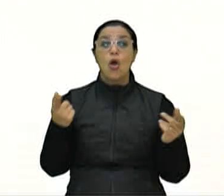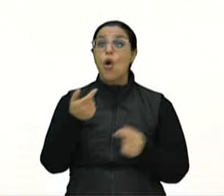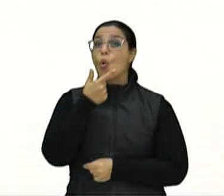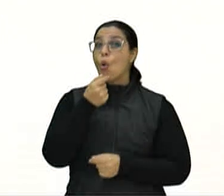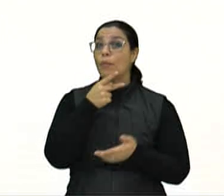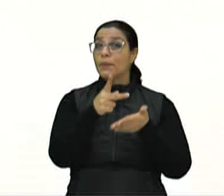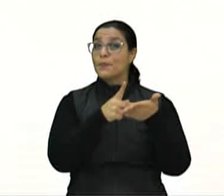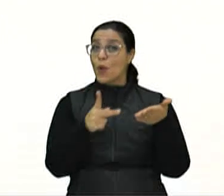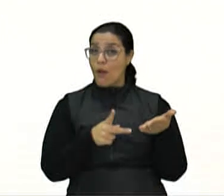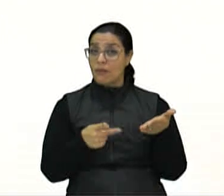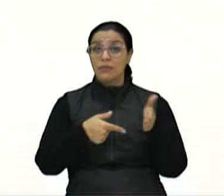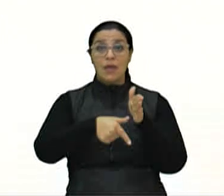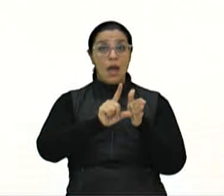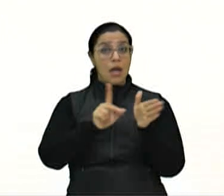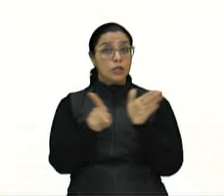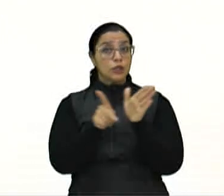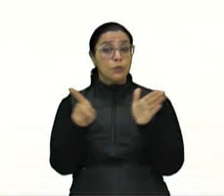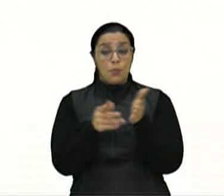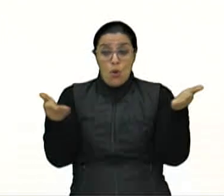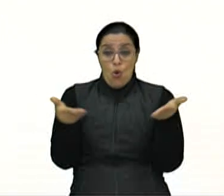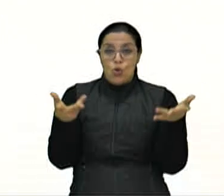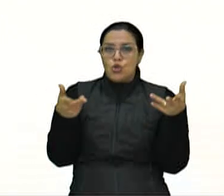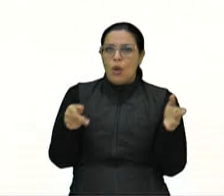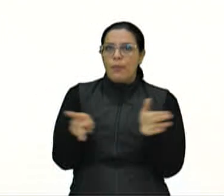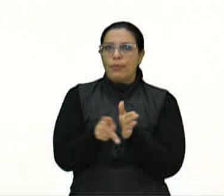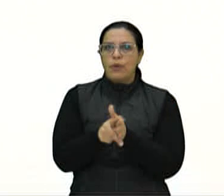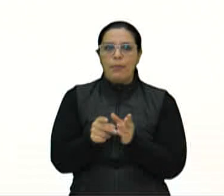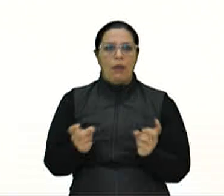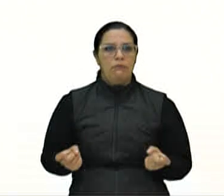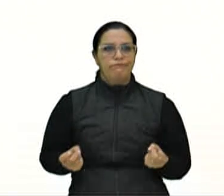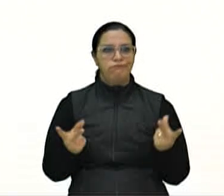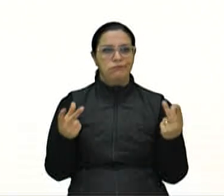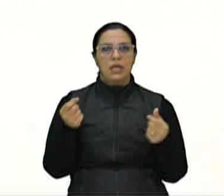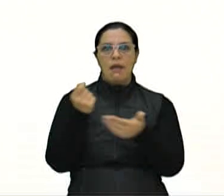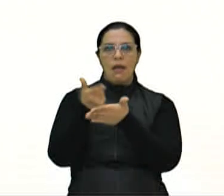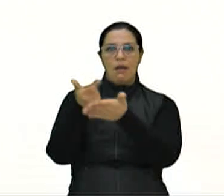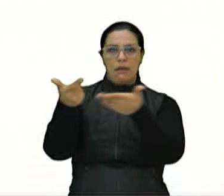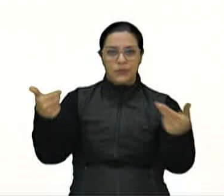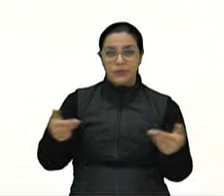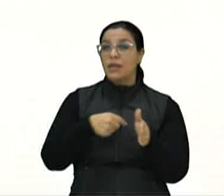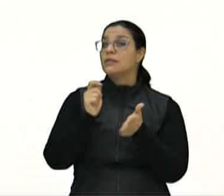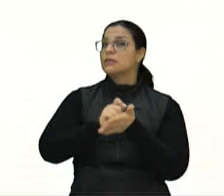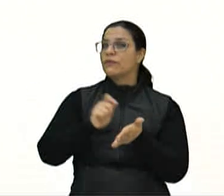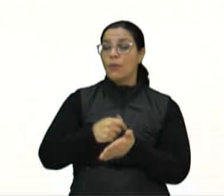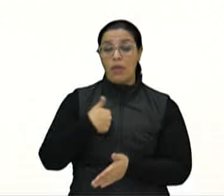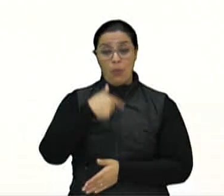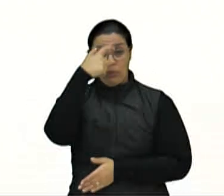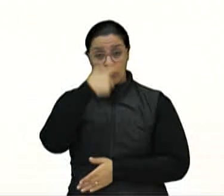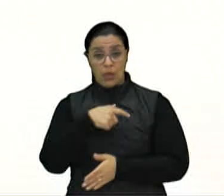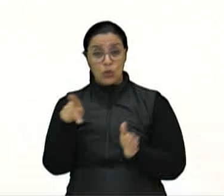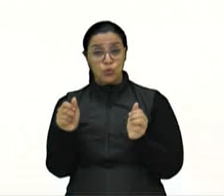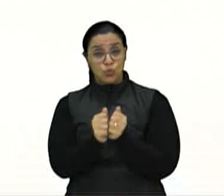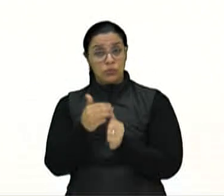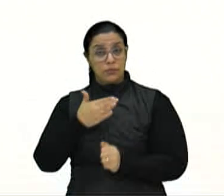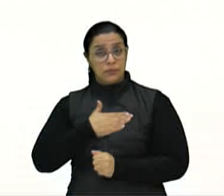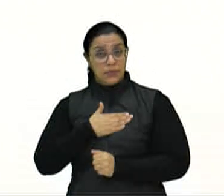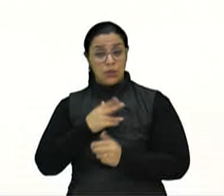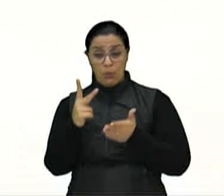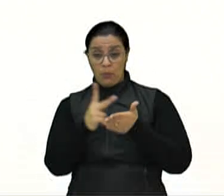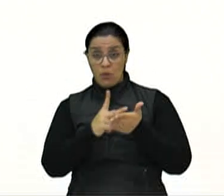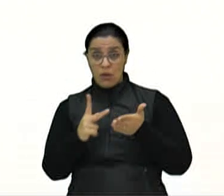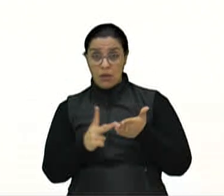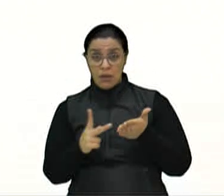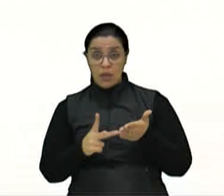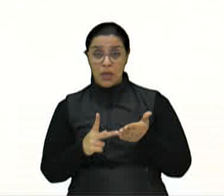Drummond, antes de termos o nível que temos hoje de consumo, escreveu. Eu teria comigo este